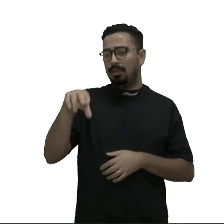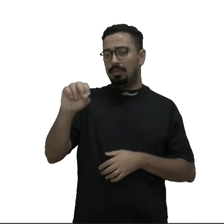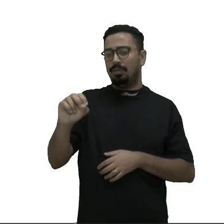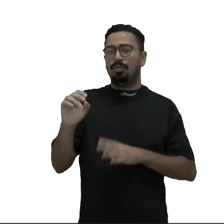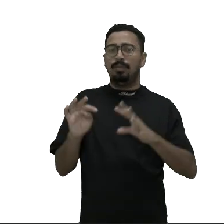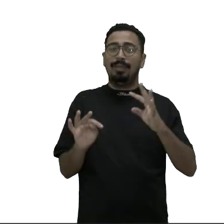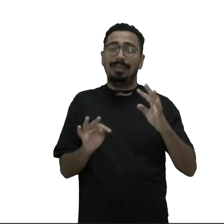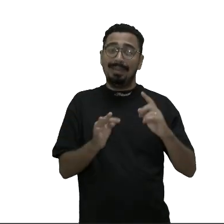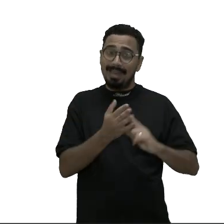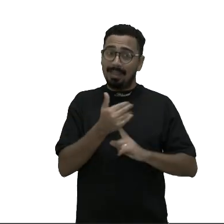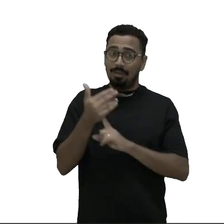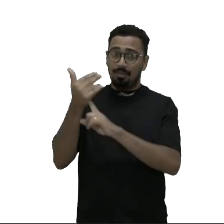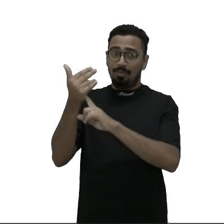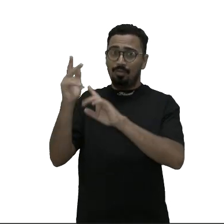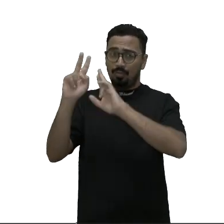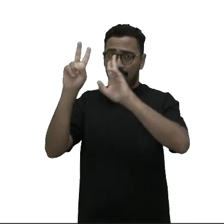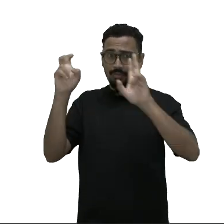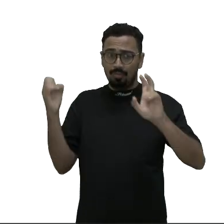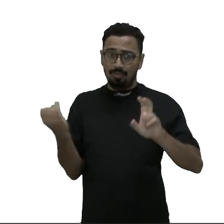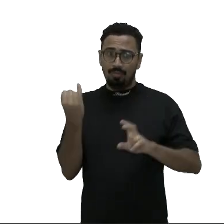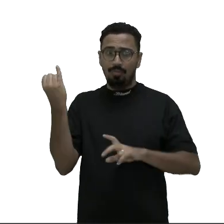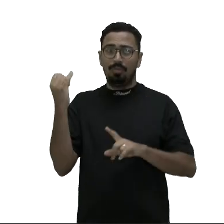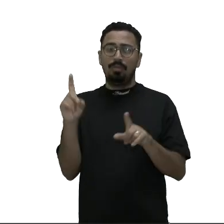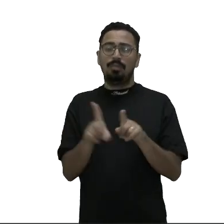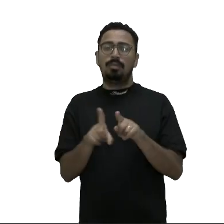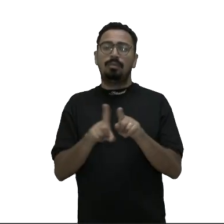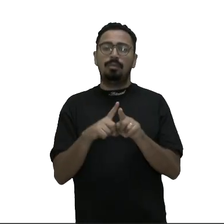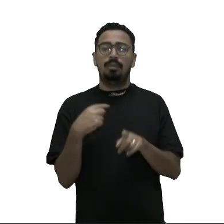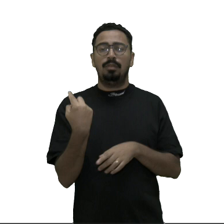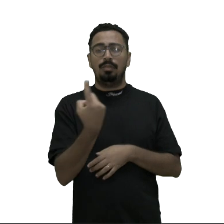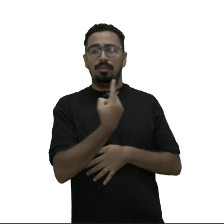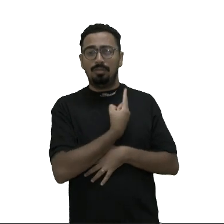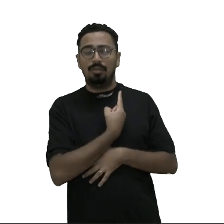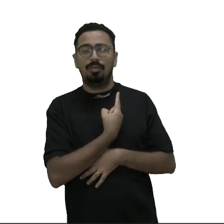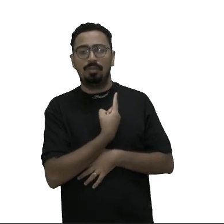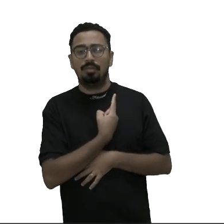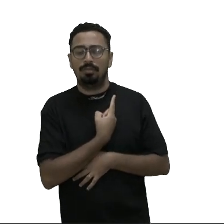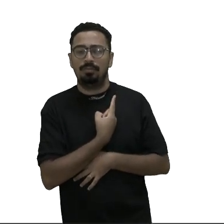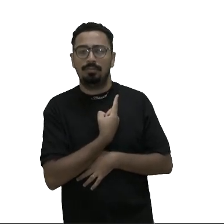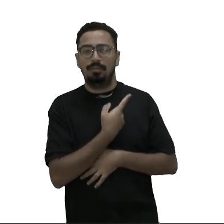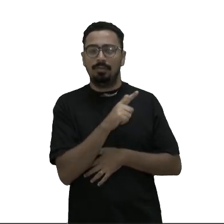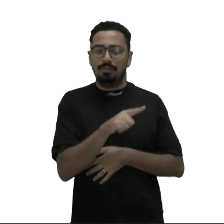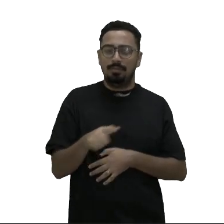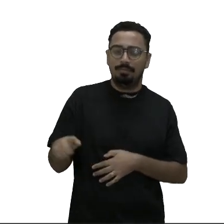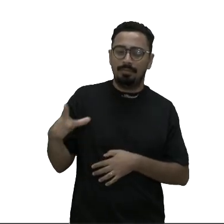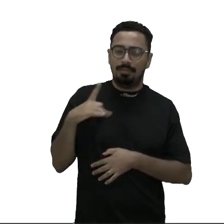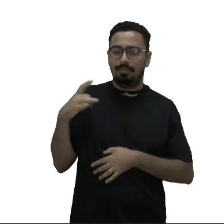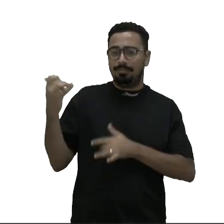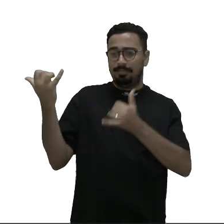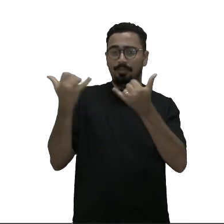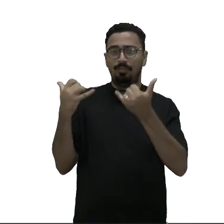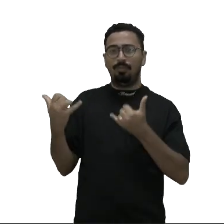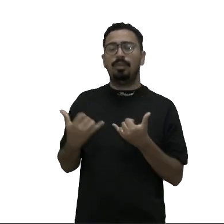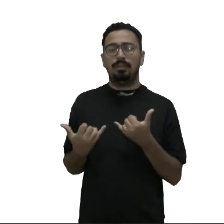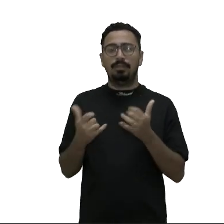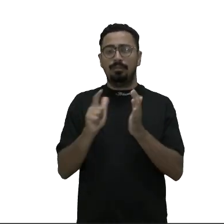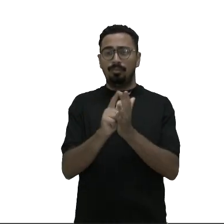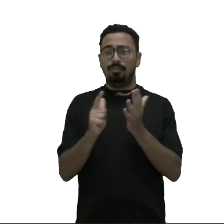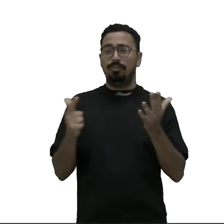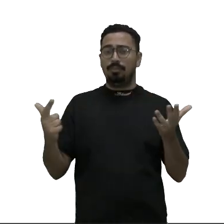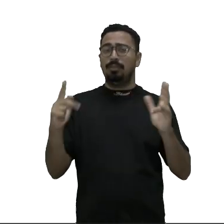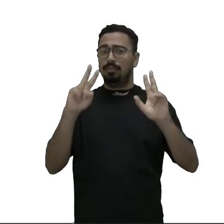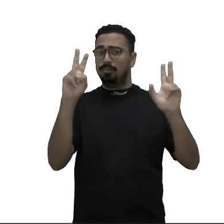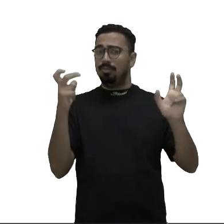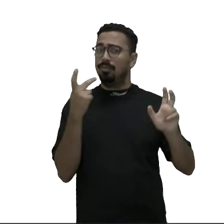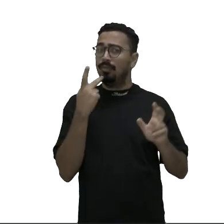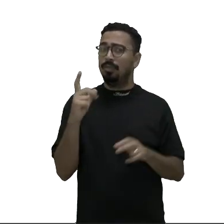questão também muito importante. Inclusive, nós tivemos essa semana uma notícia do jornal falando da questão